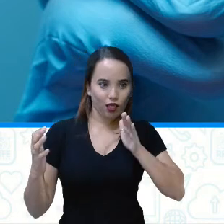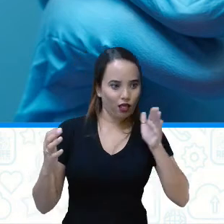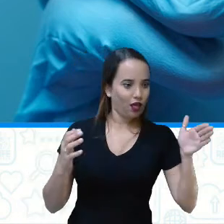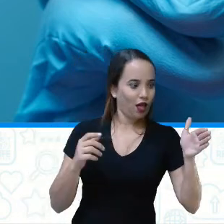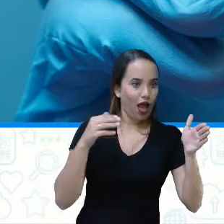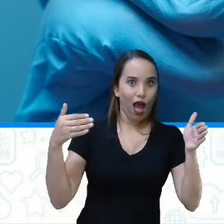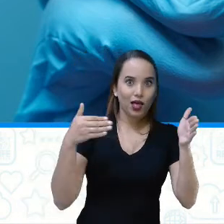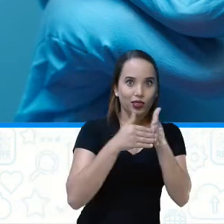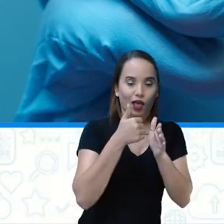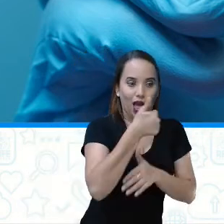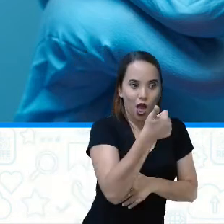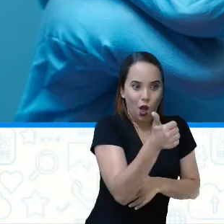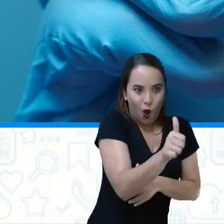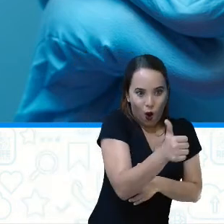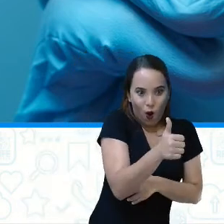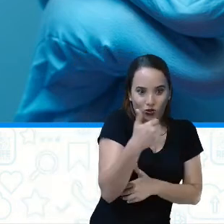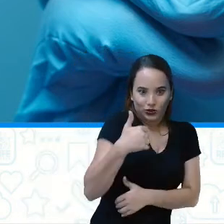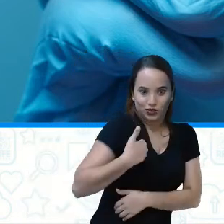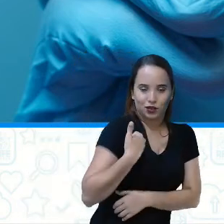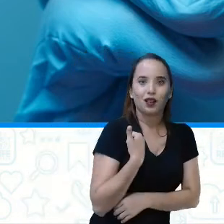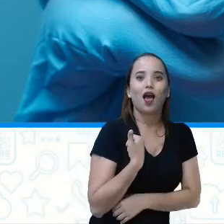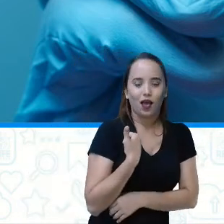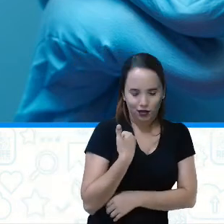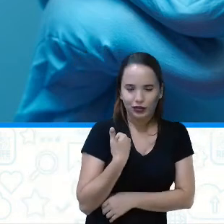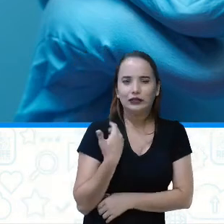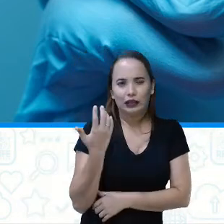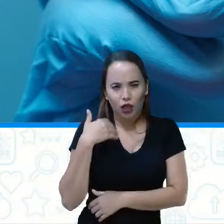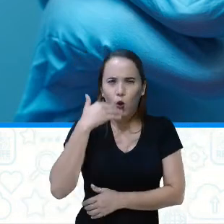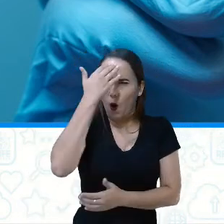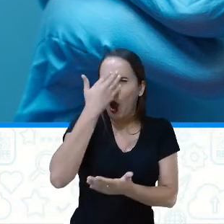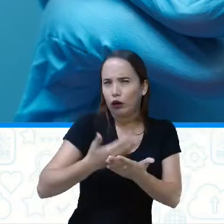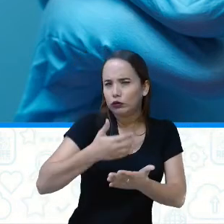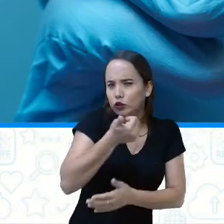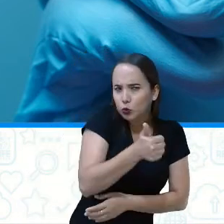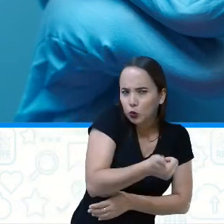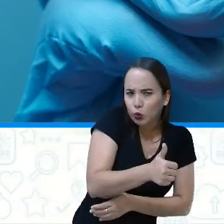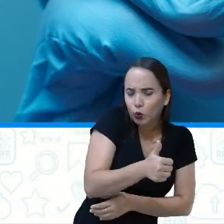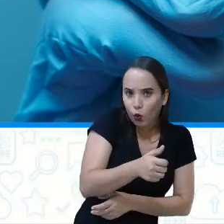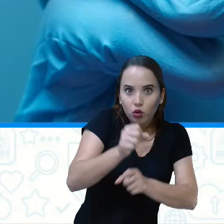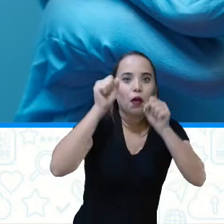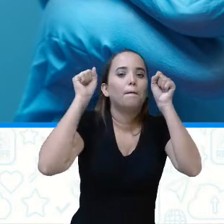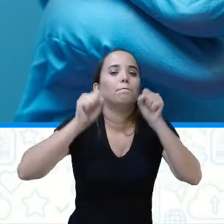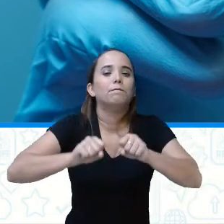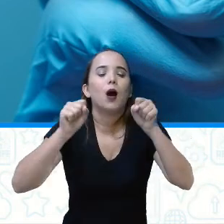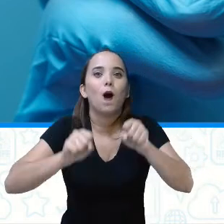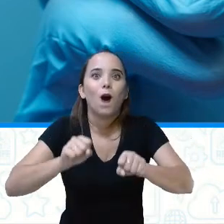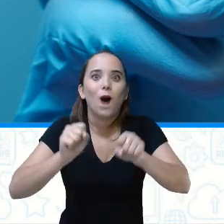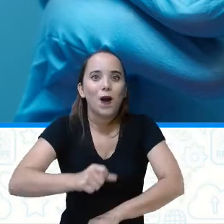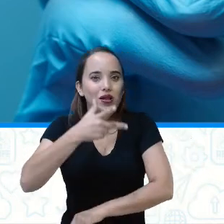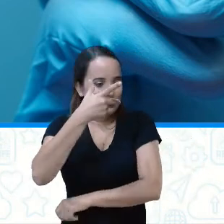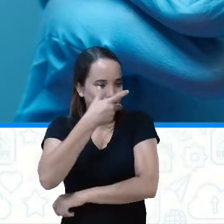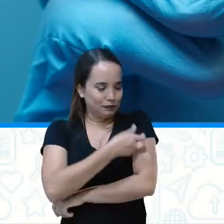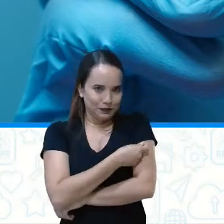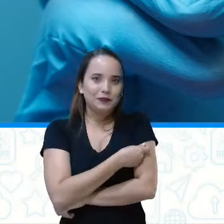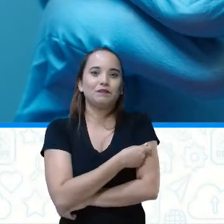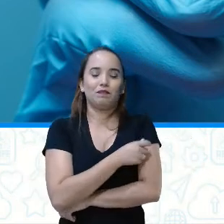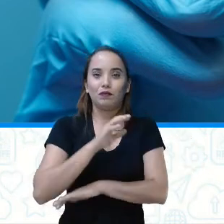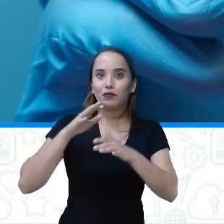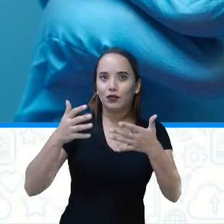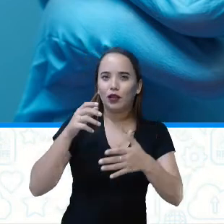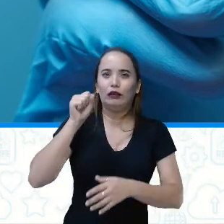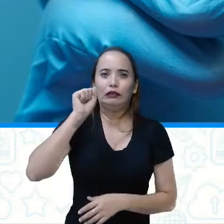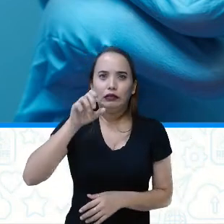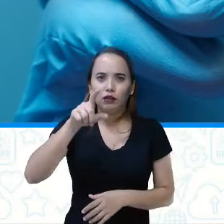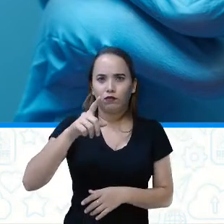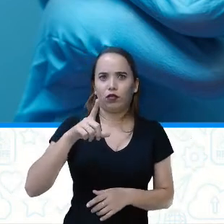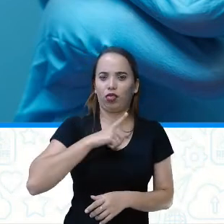acho que é 5 a 11 anos, as crianças de 5 a 11 anos já podem se vacinar. Então, se você está aí dentro dessa data, mas se tem